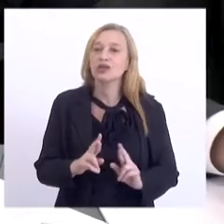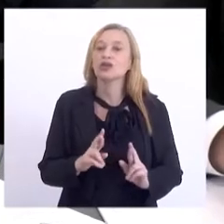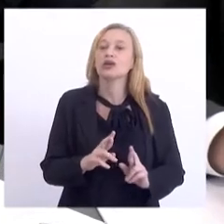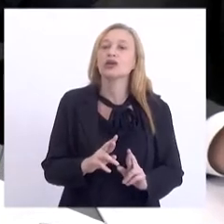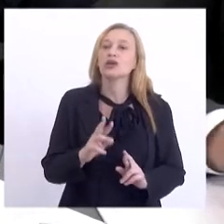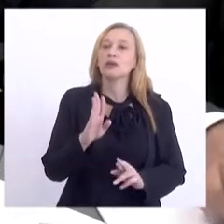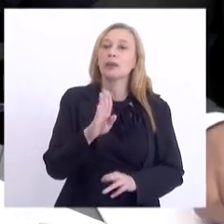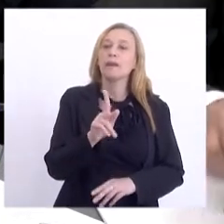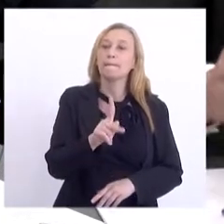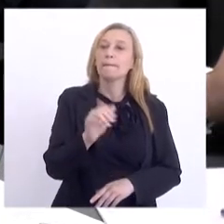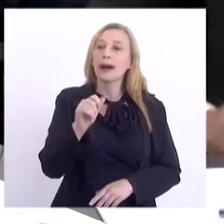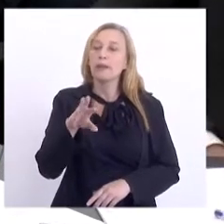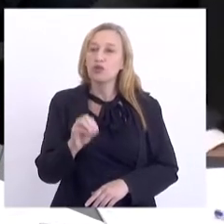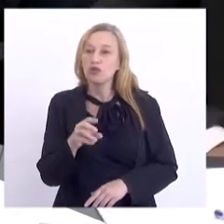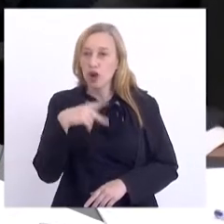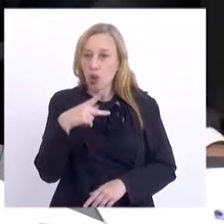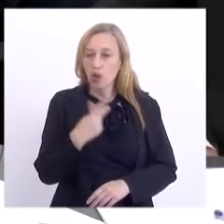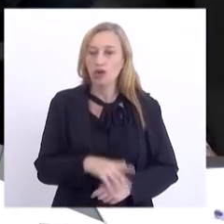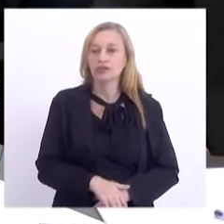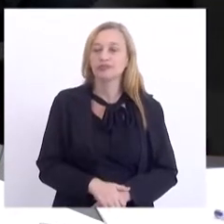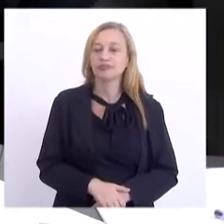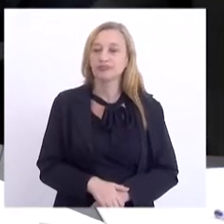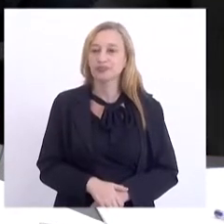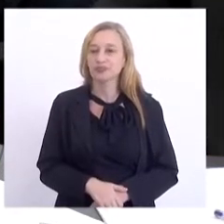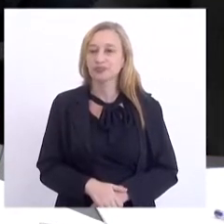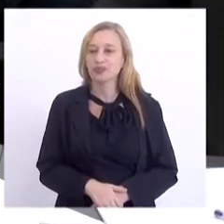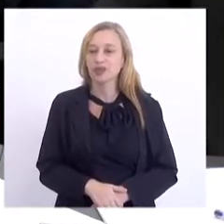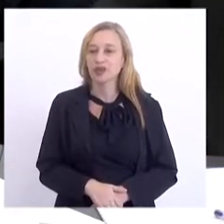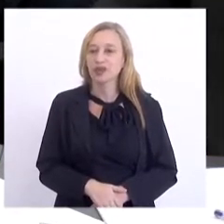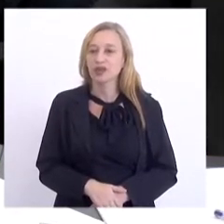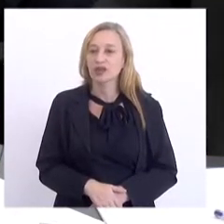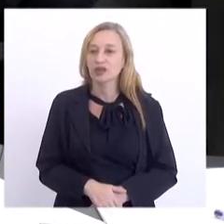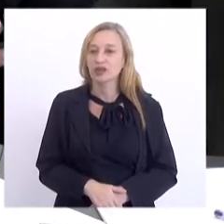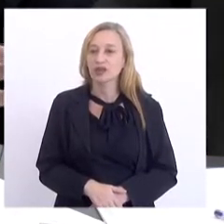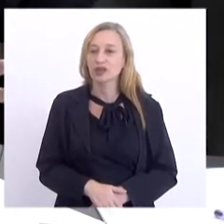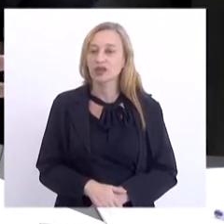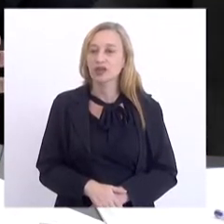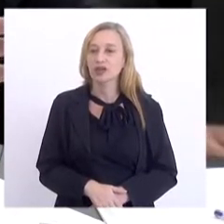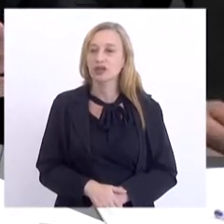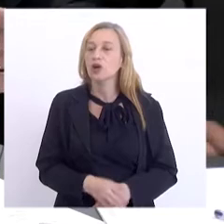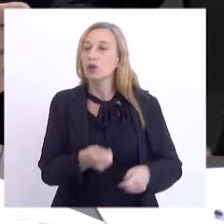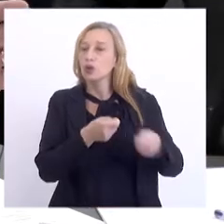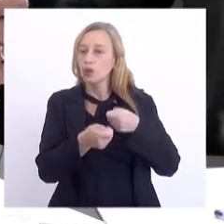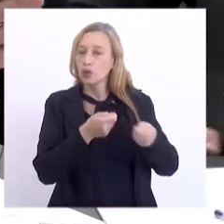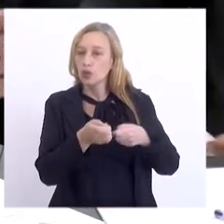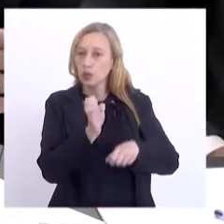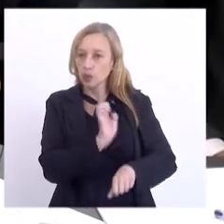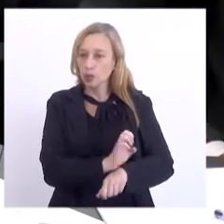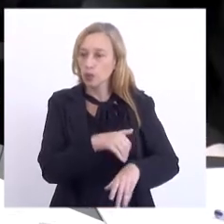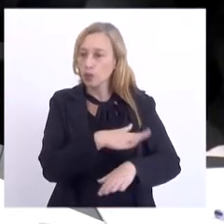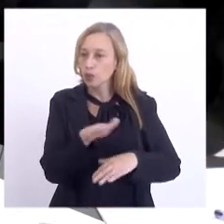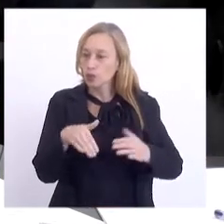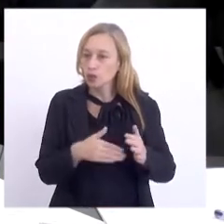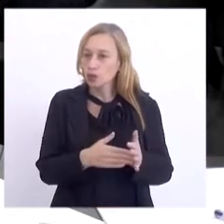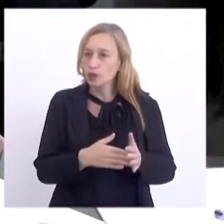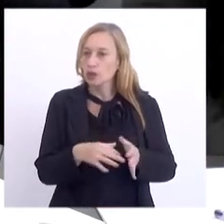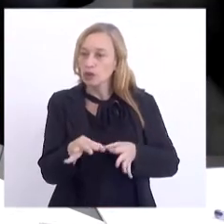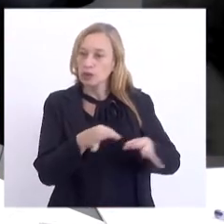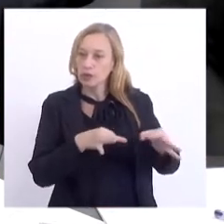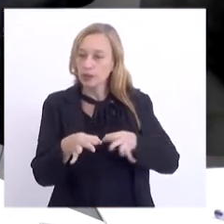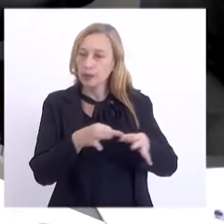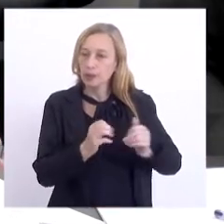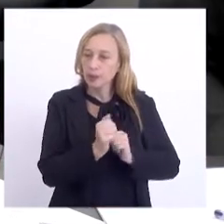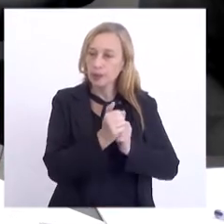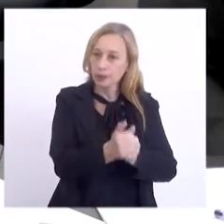mencionou é o seguinte e os controles do estado e toda a forma de planejamento